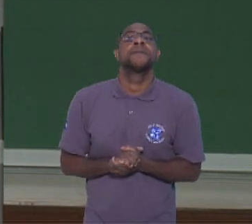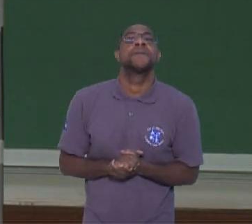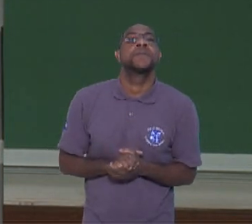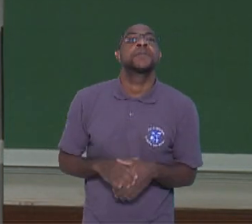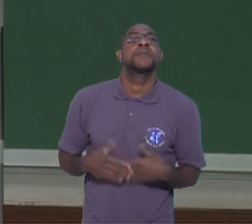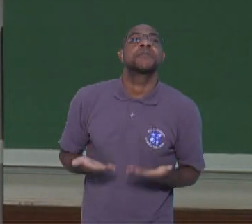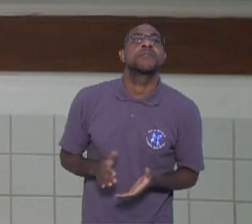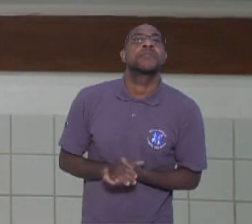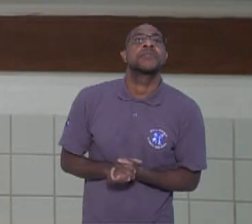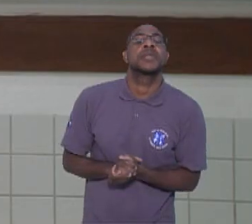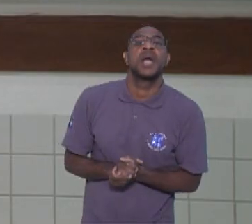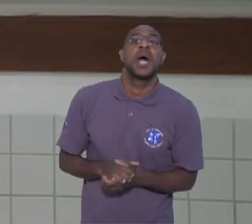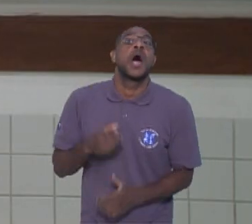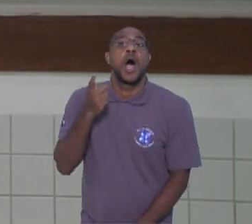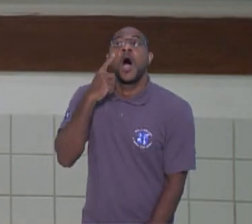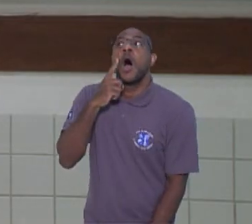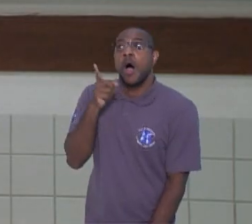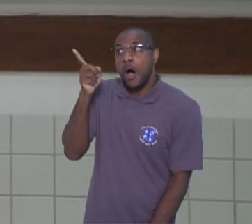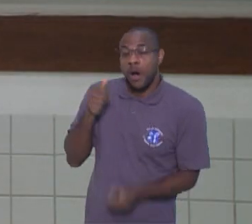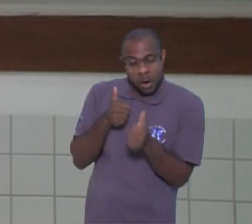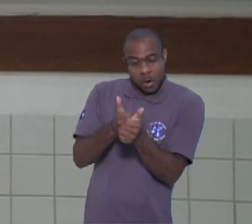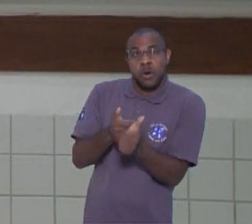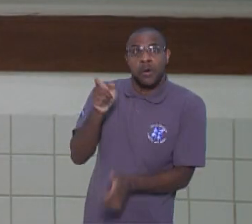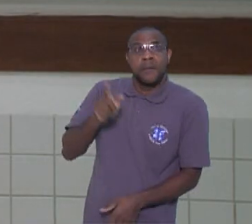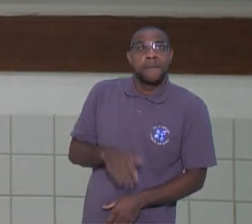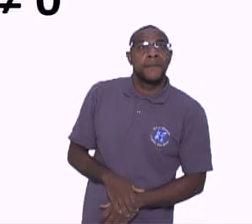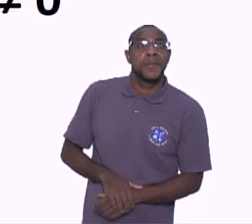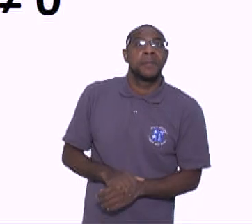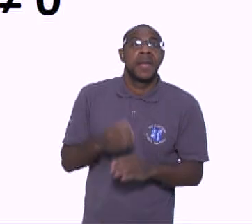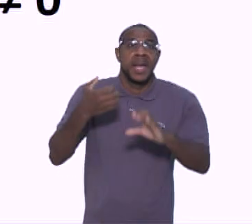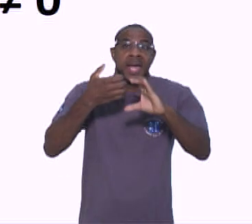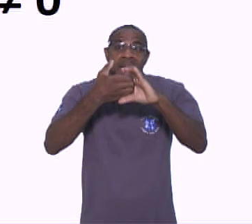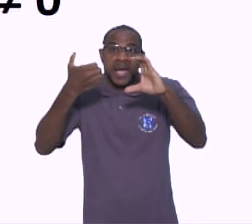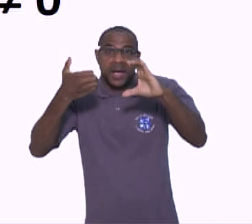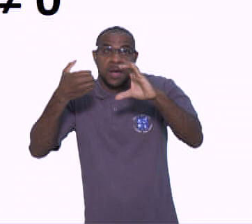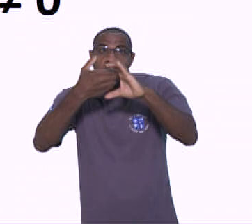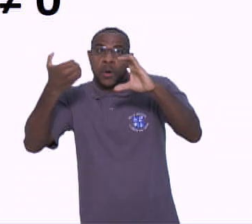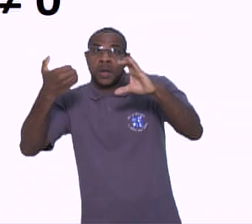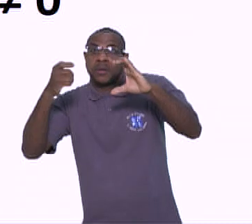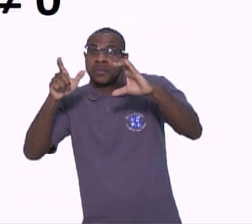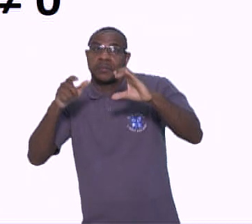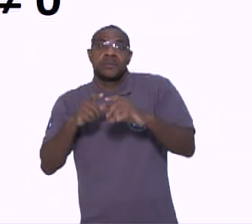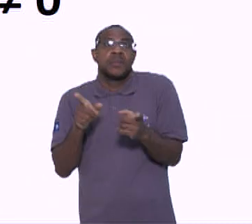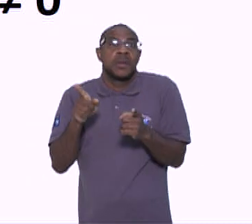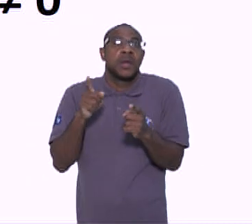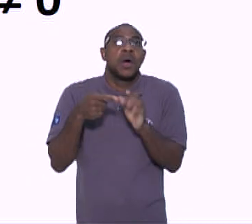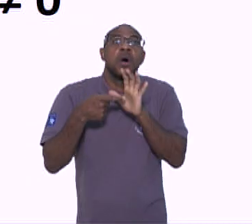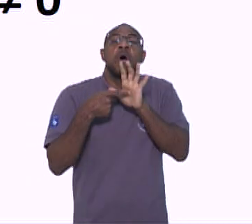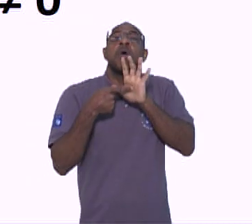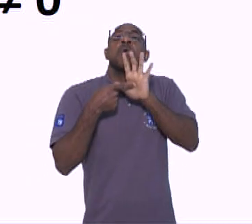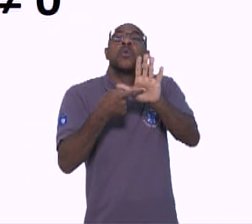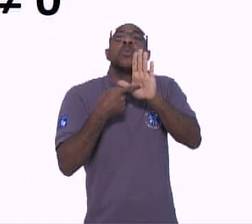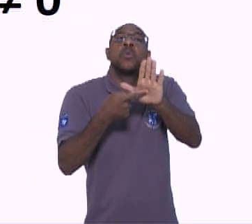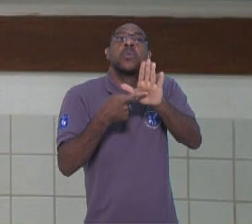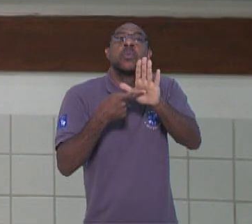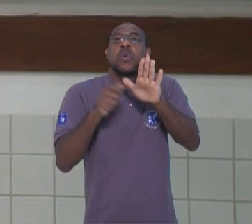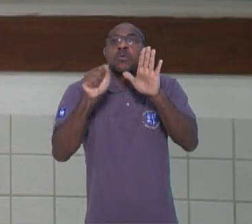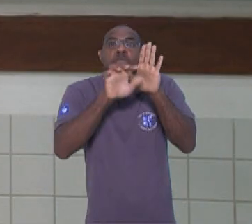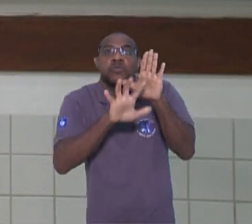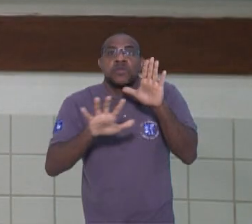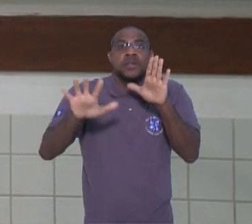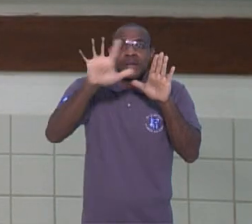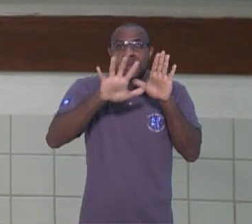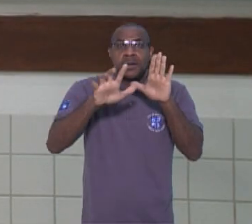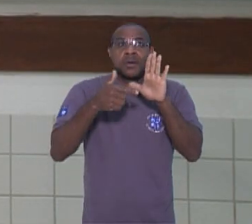Então, me acompanhe agora. Equação do segundo grau. Representação generalizada. Nossa, não